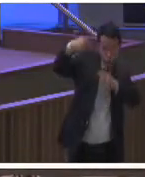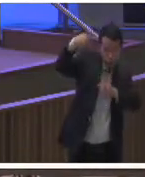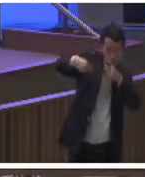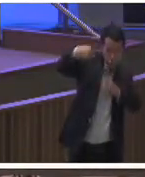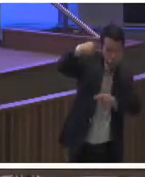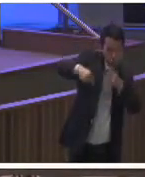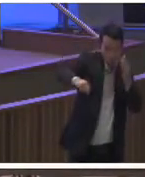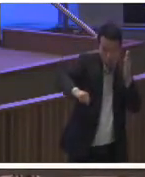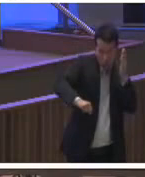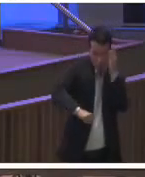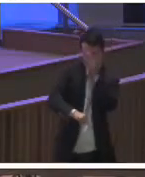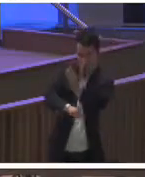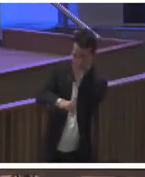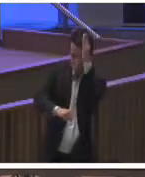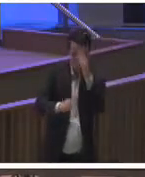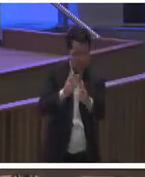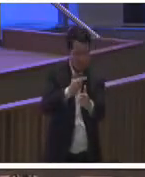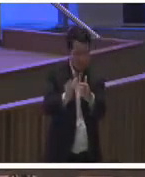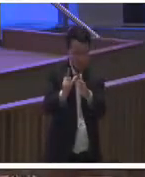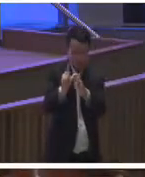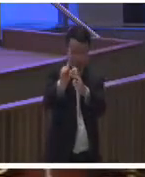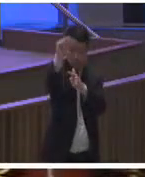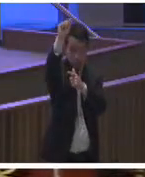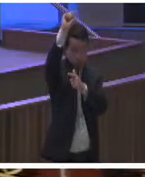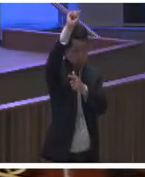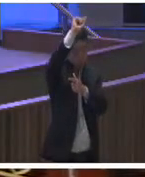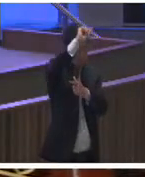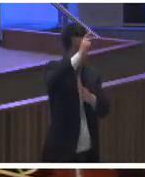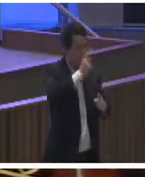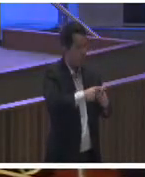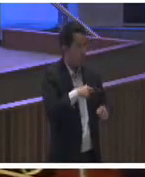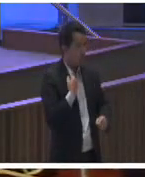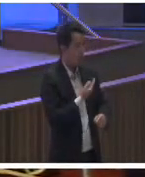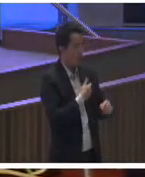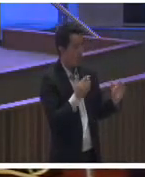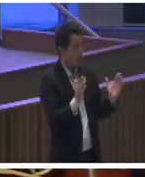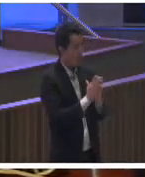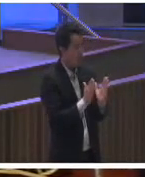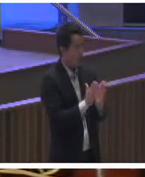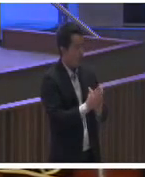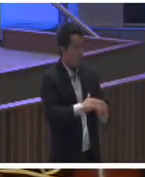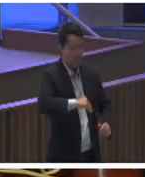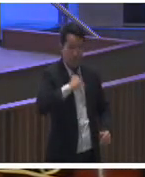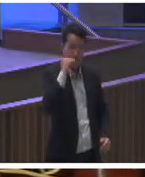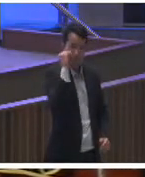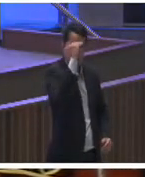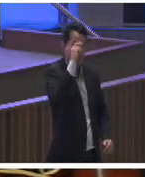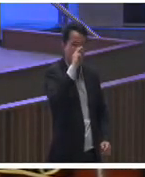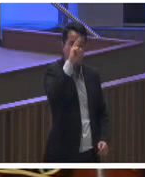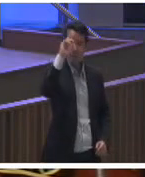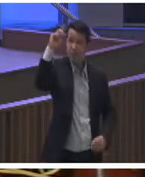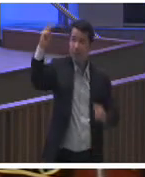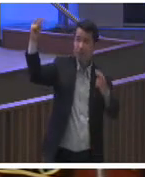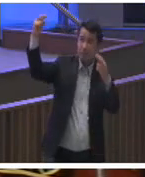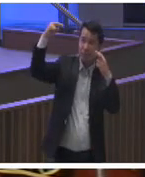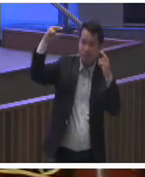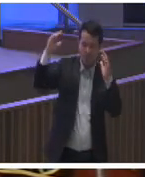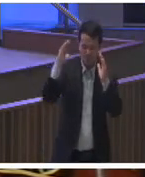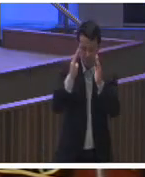poderosas em Deus, mexem com as estruturas.